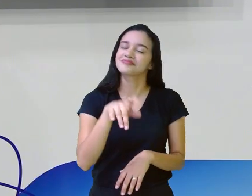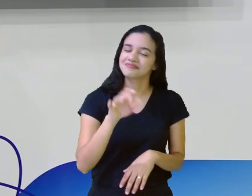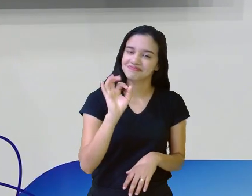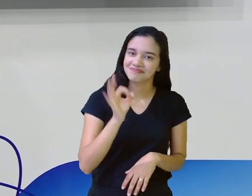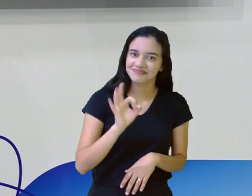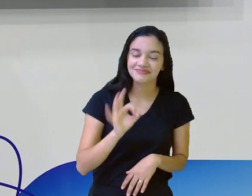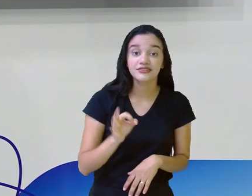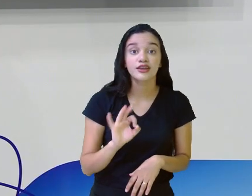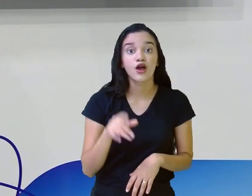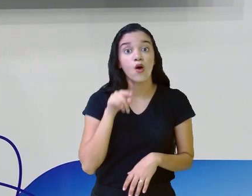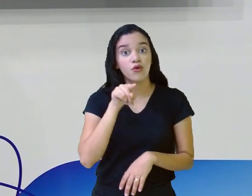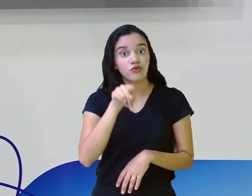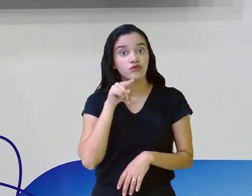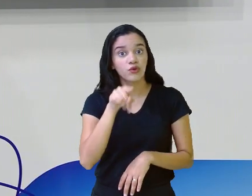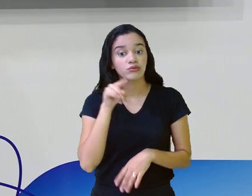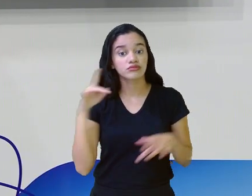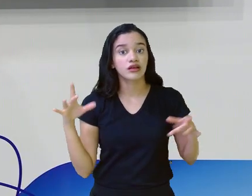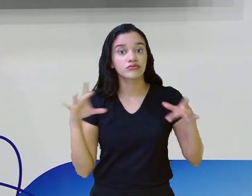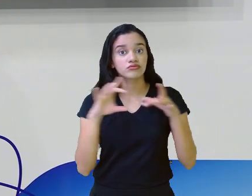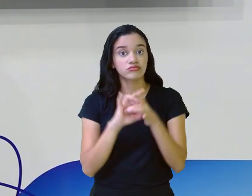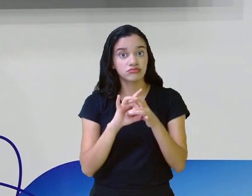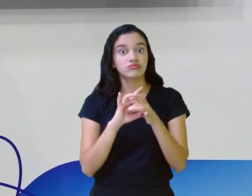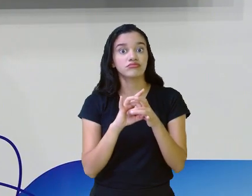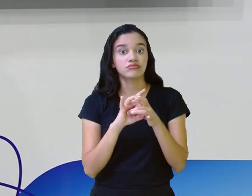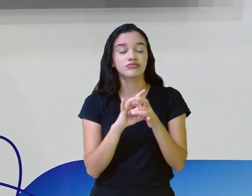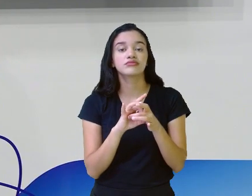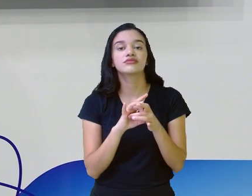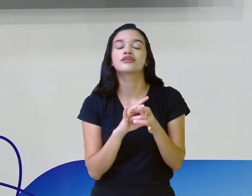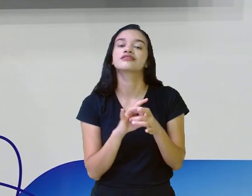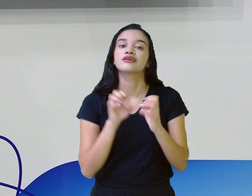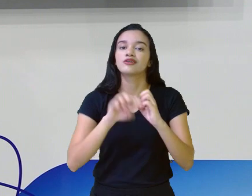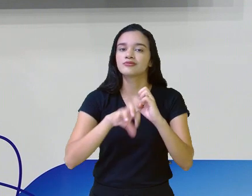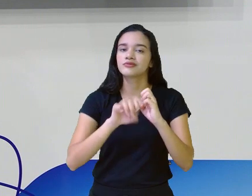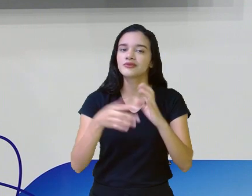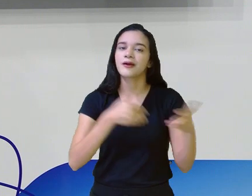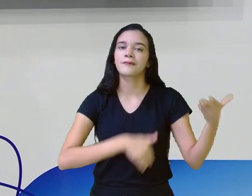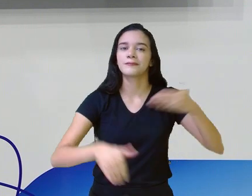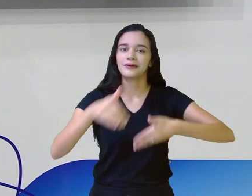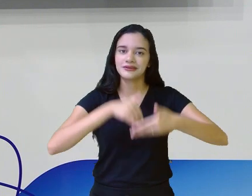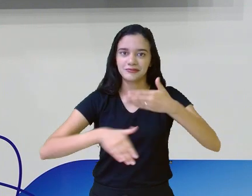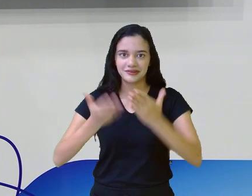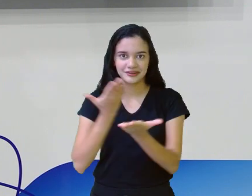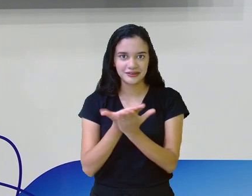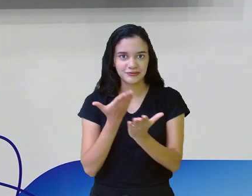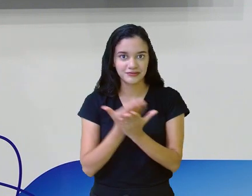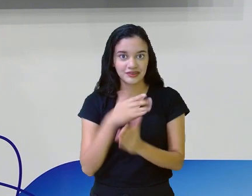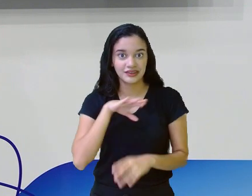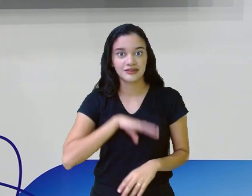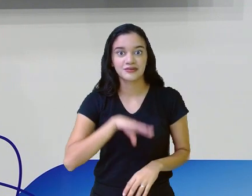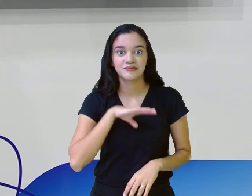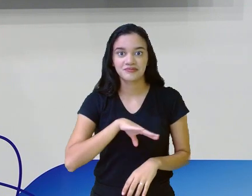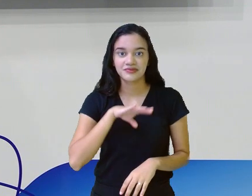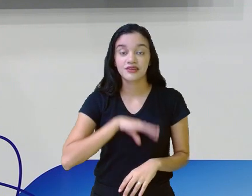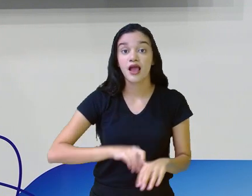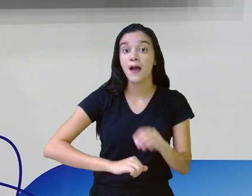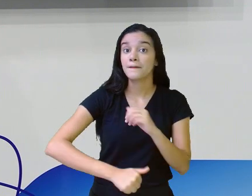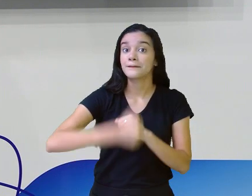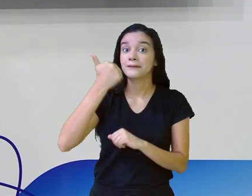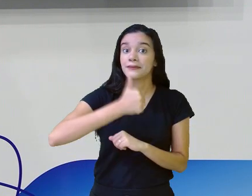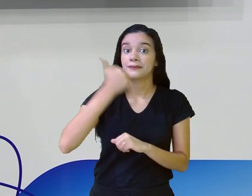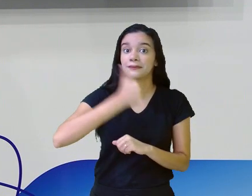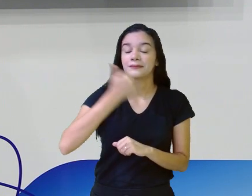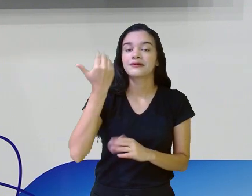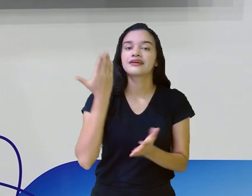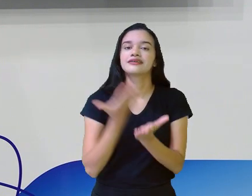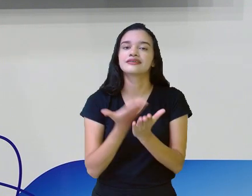mesmo, você aí se conecta aqui com o Educa Recife e venha participar das aulas, a aula de língua portuguesa e é a primeira aula